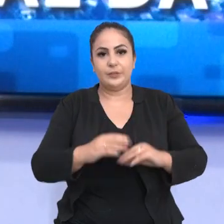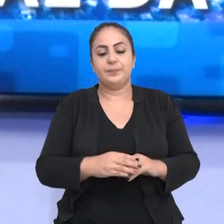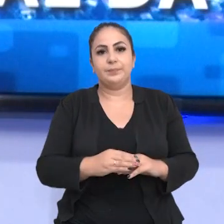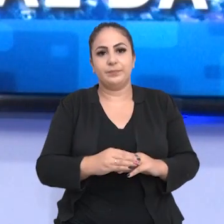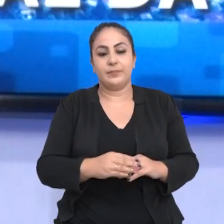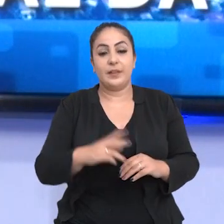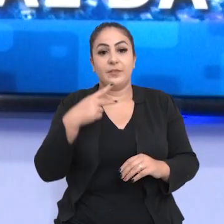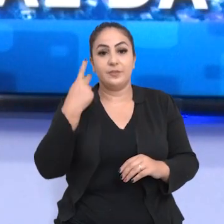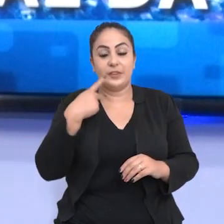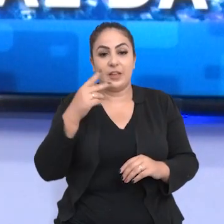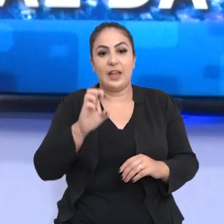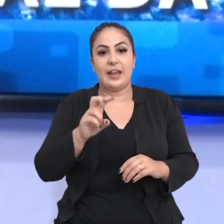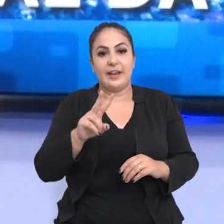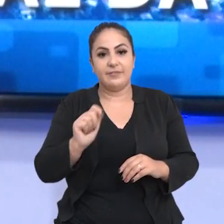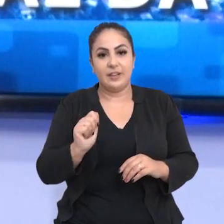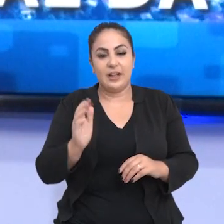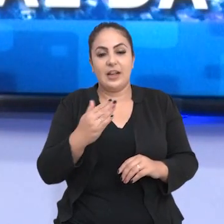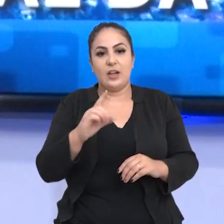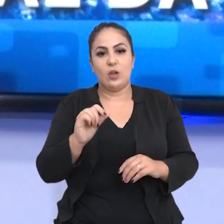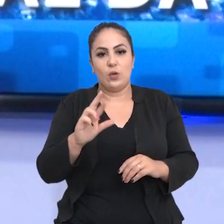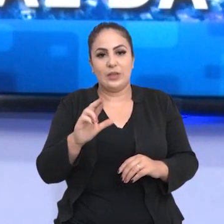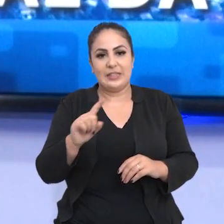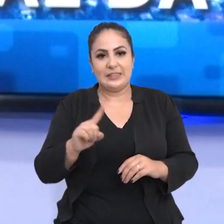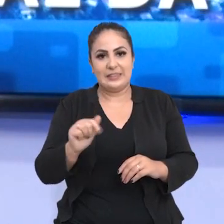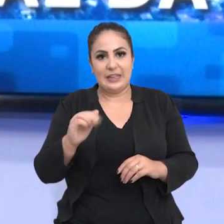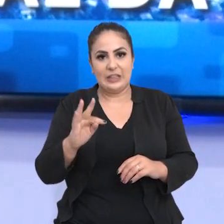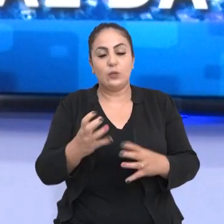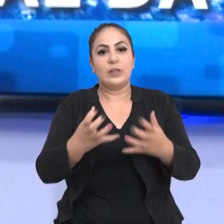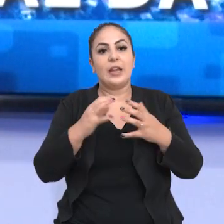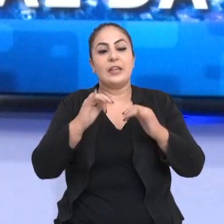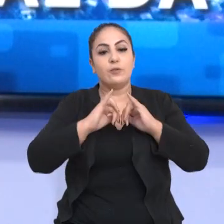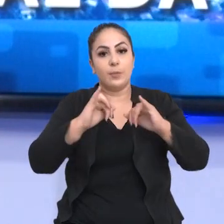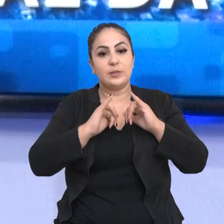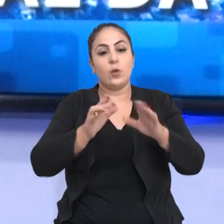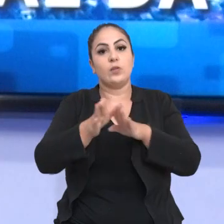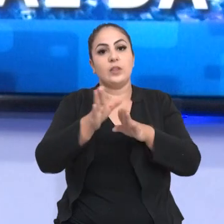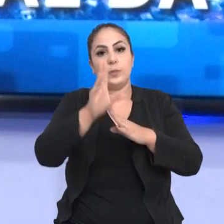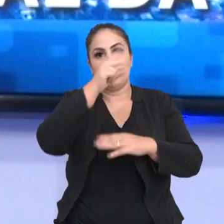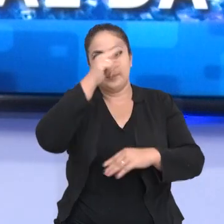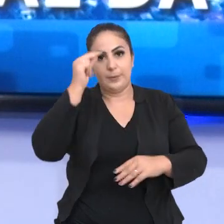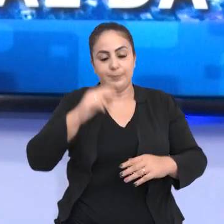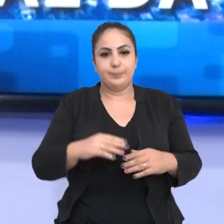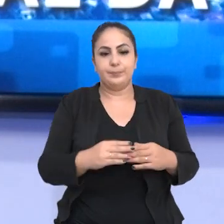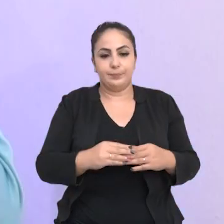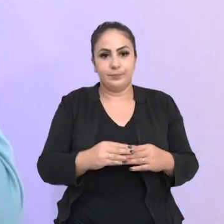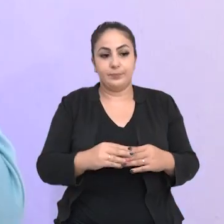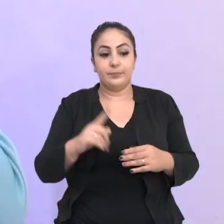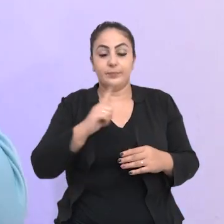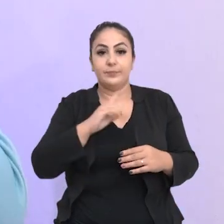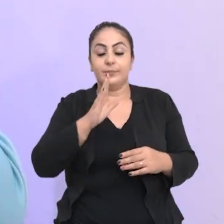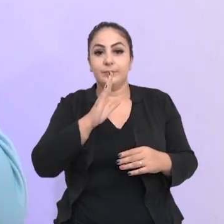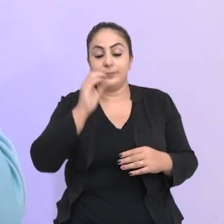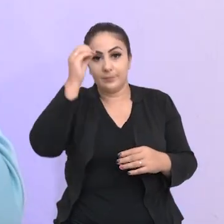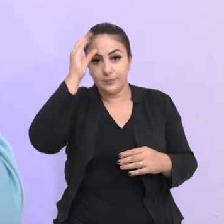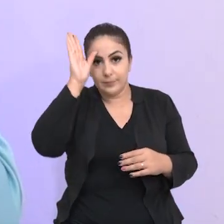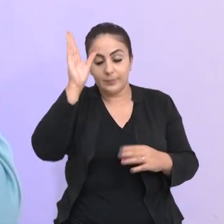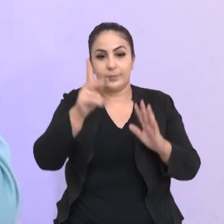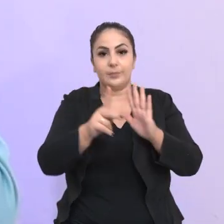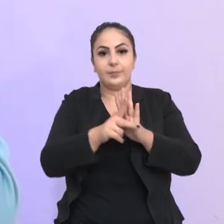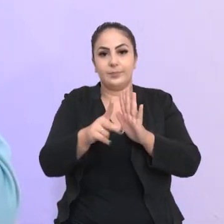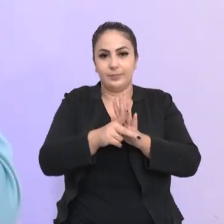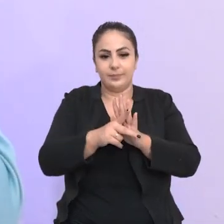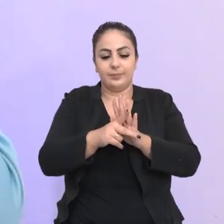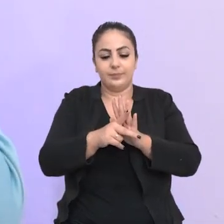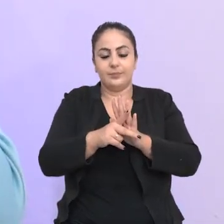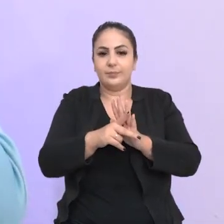Boa noite. Vereadora Eva Lorenzato quer informações sobre os conselhos municipais. Eu tive conhecimento